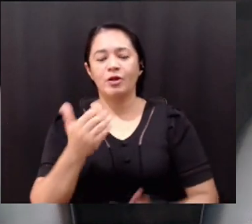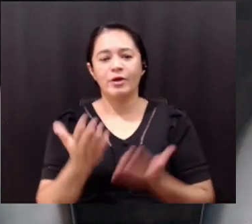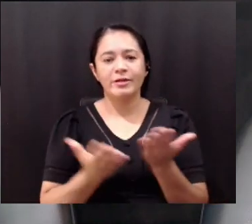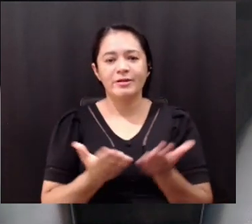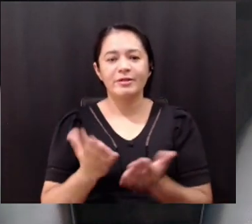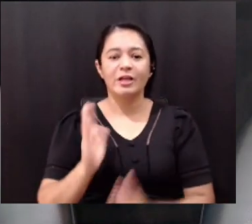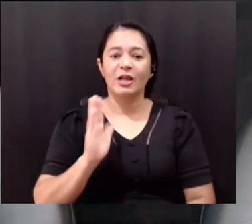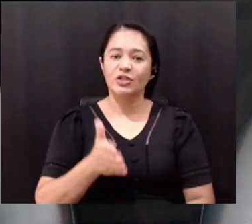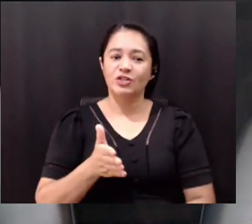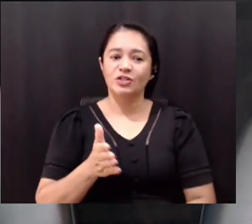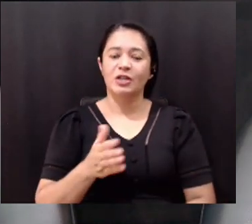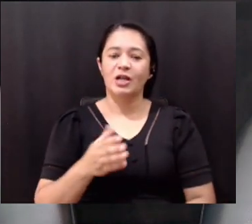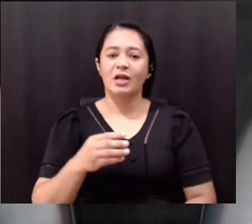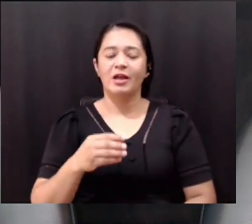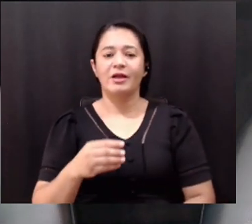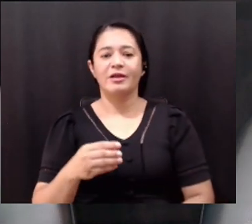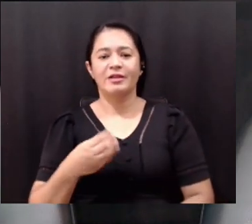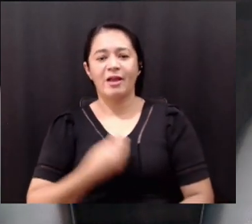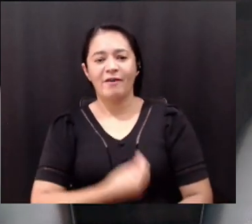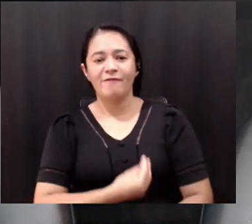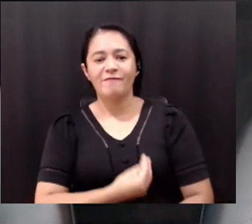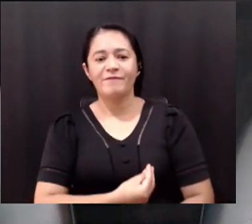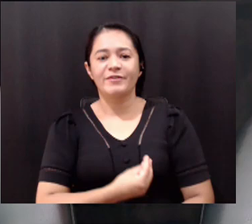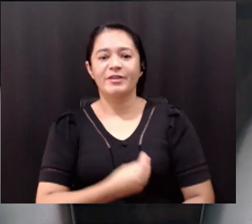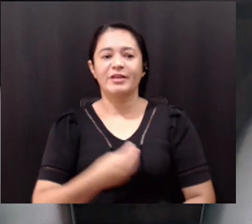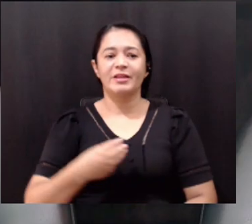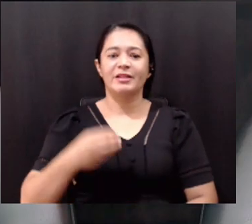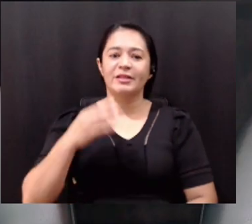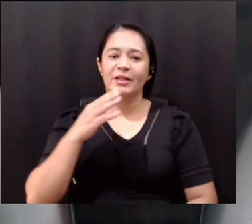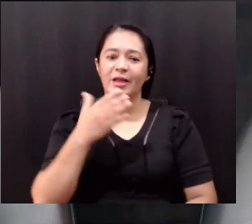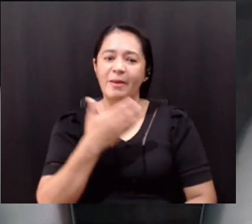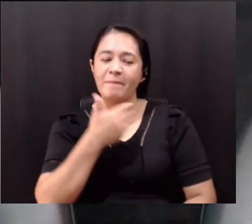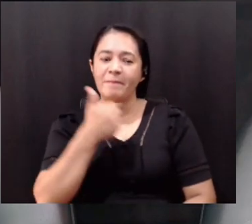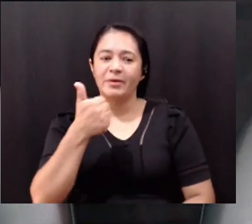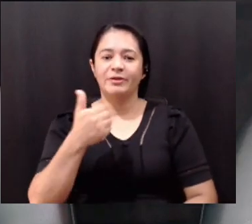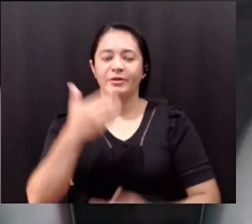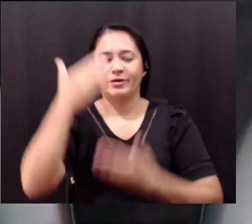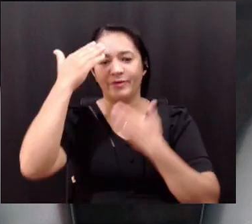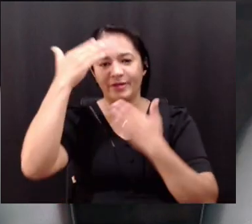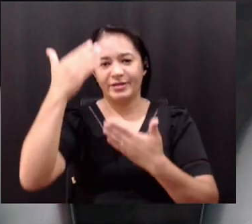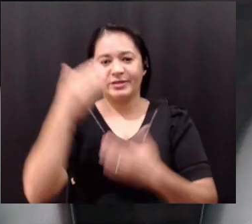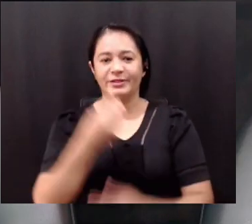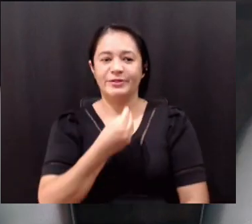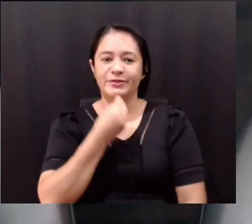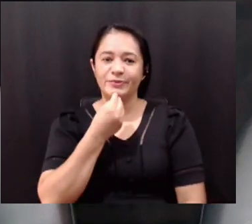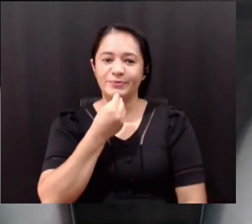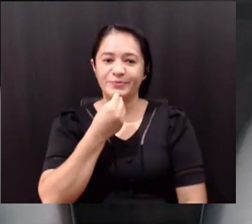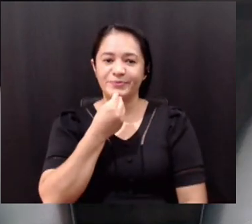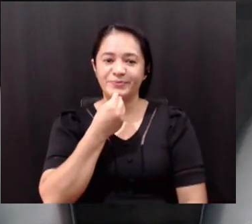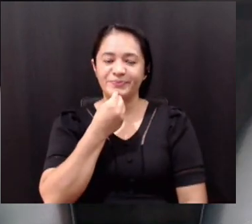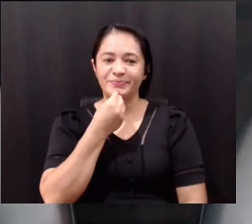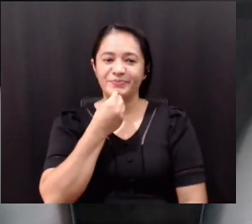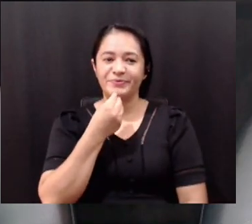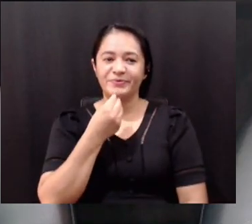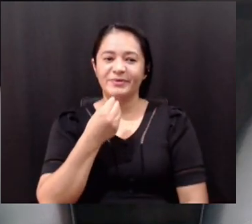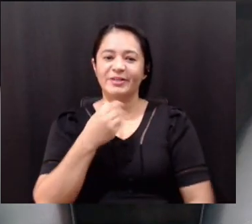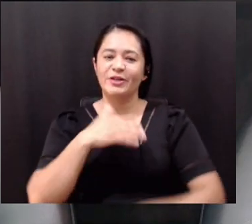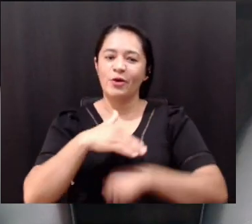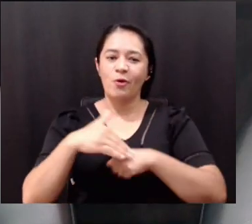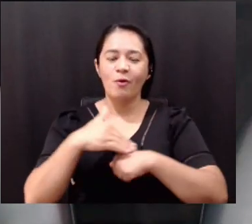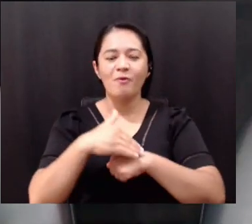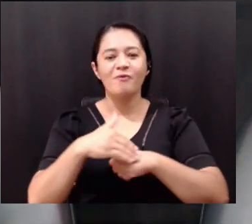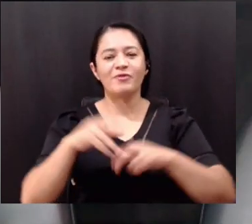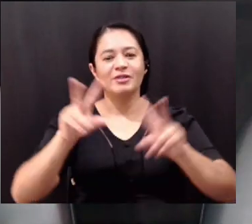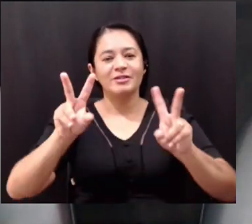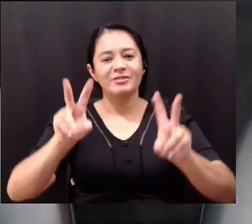vidas, poupando muitos dissabores. Então agradeço muito a oportunidade de poder conversar sobre o assunto e acho